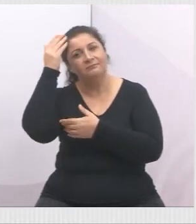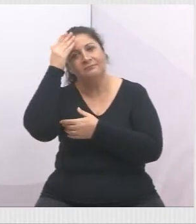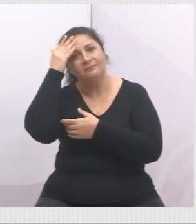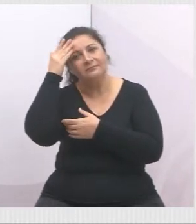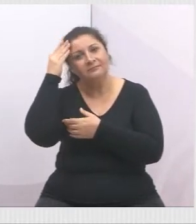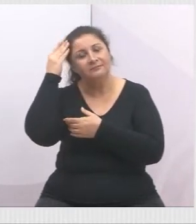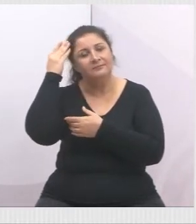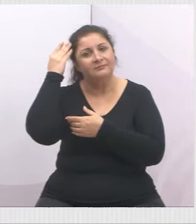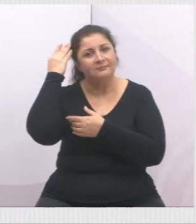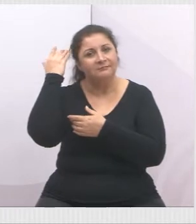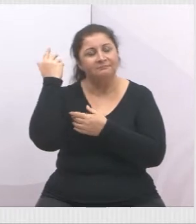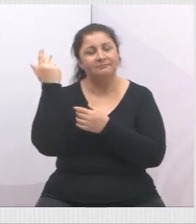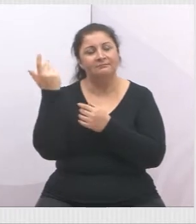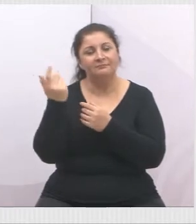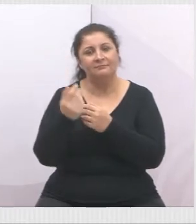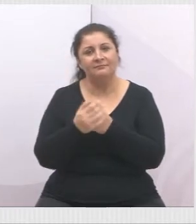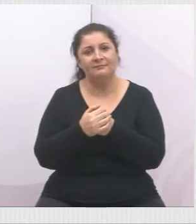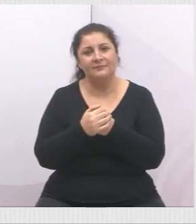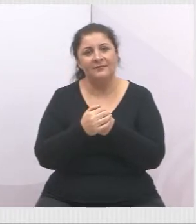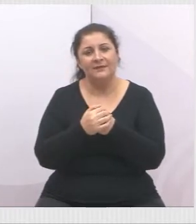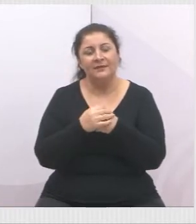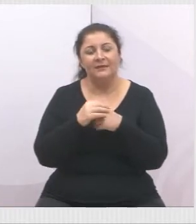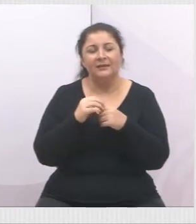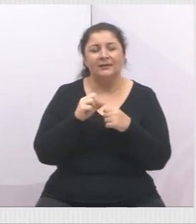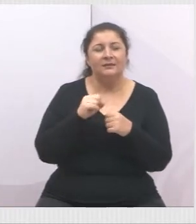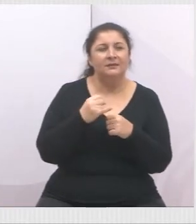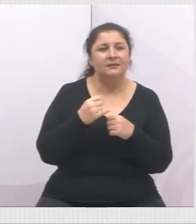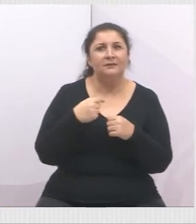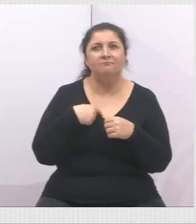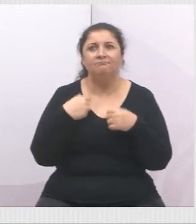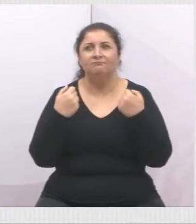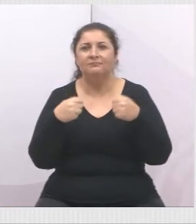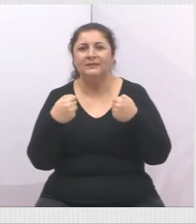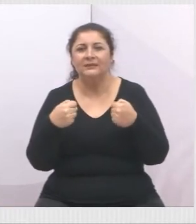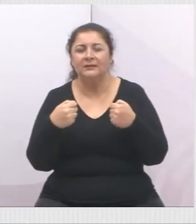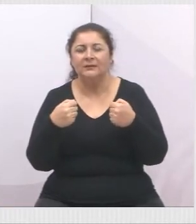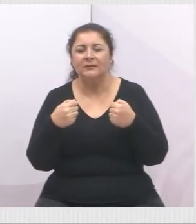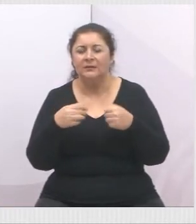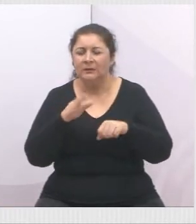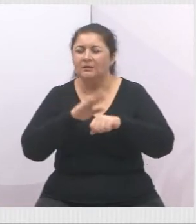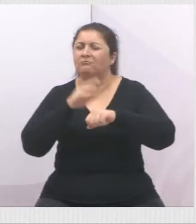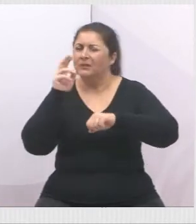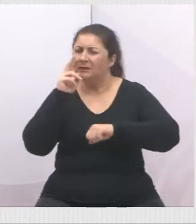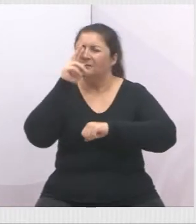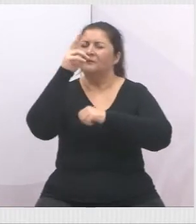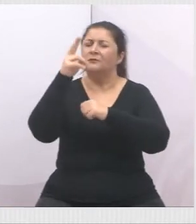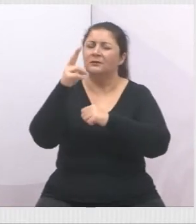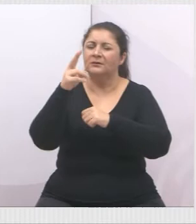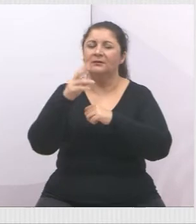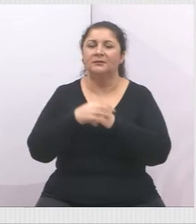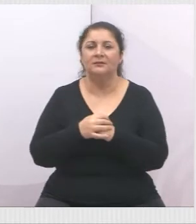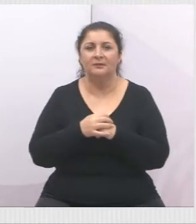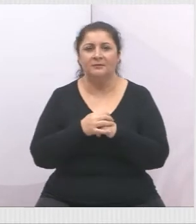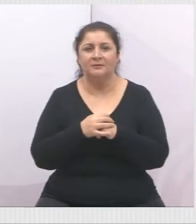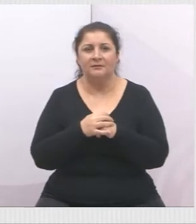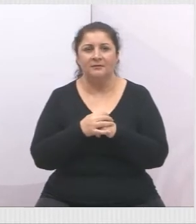e quando eu preciso de uma forcinha extra para algumas coisas,